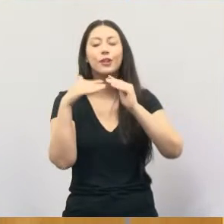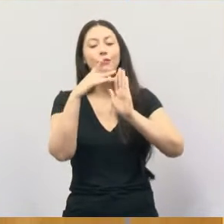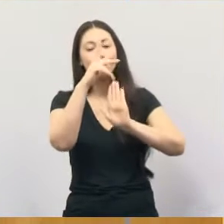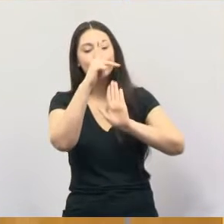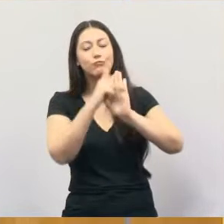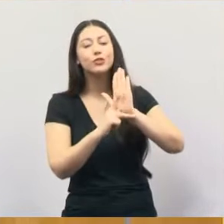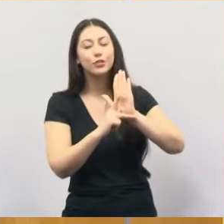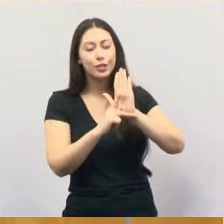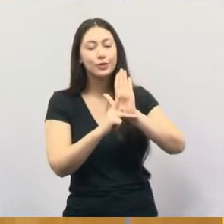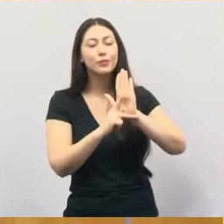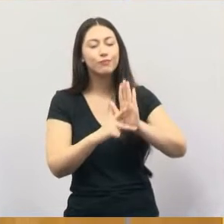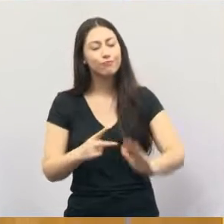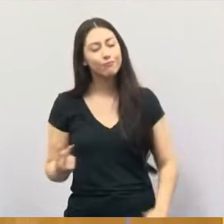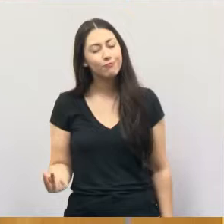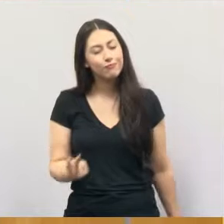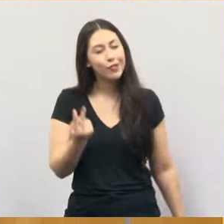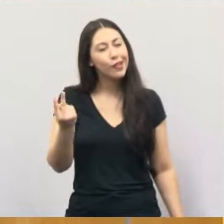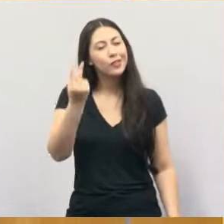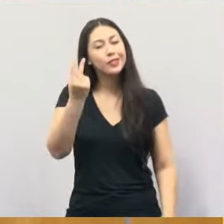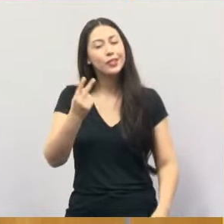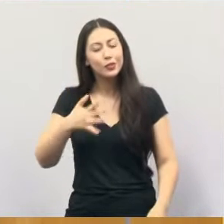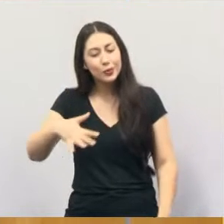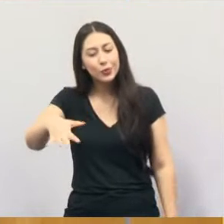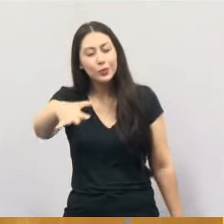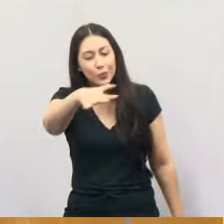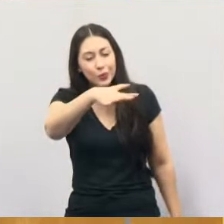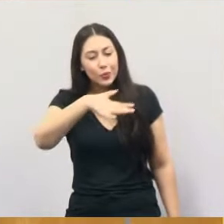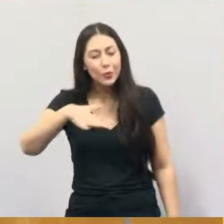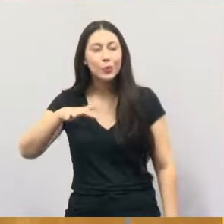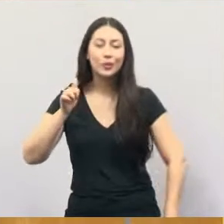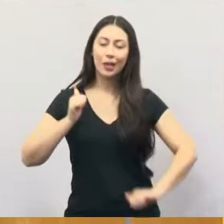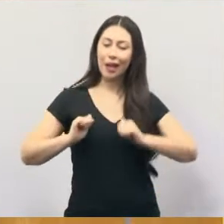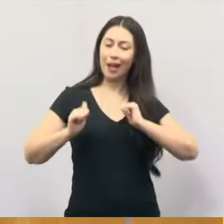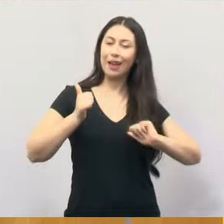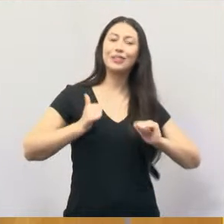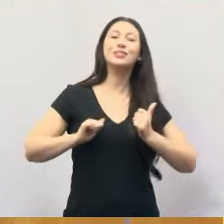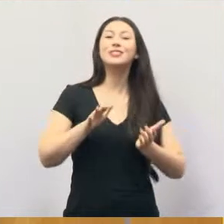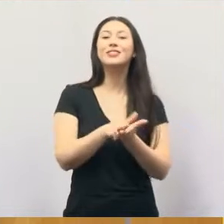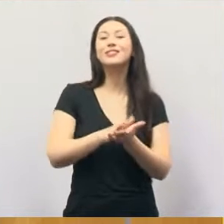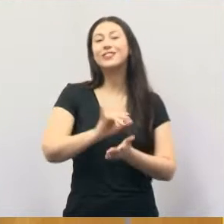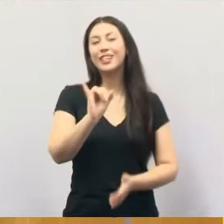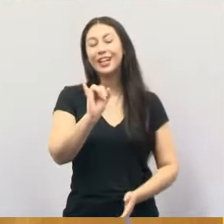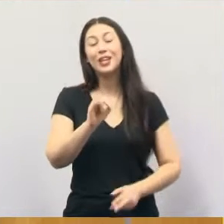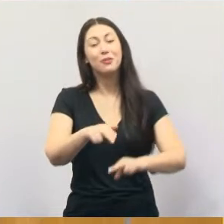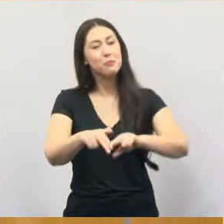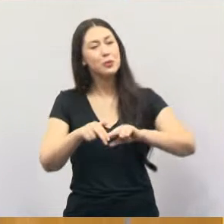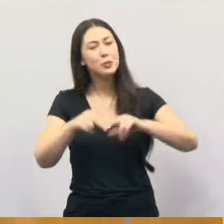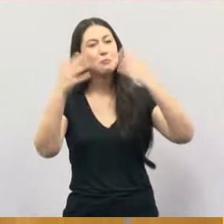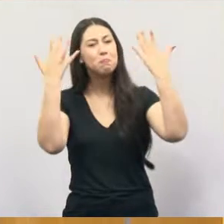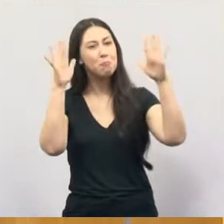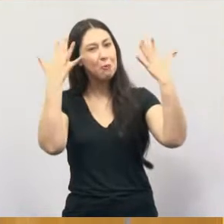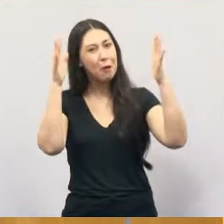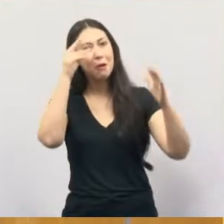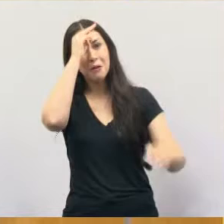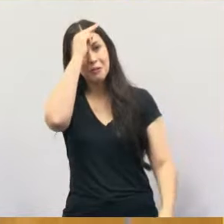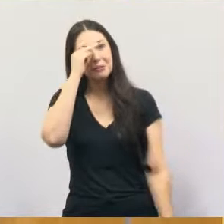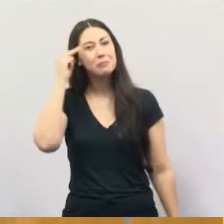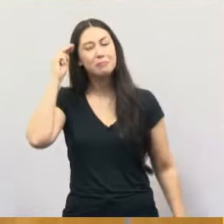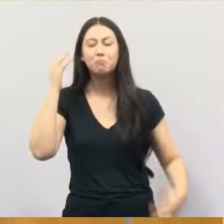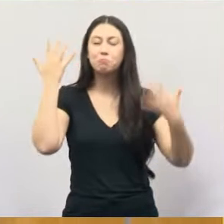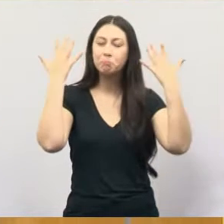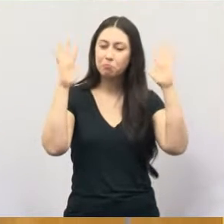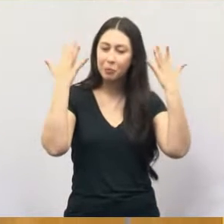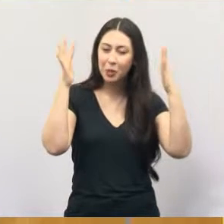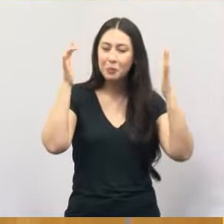projeto que vai valorizar todos vocês, artistas da cidade de Jacareí. Então, parabéns, vereadora Maria Amélia,